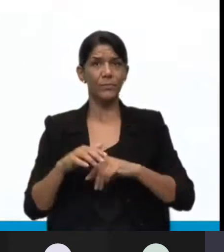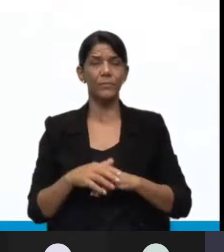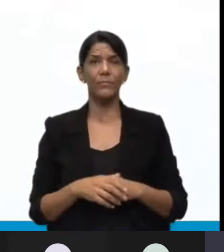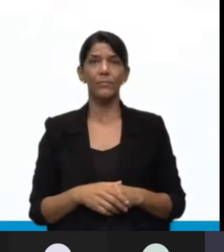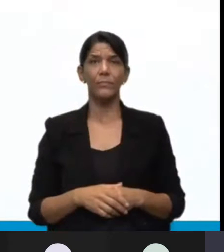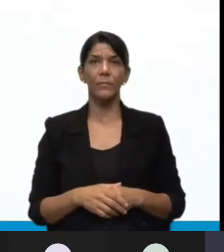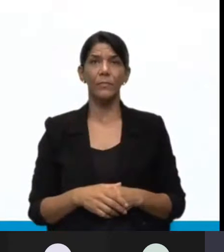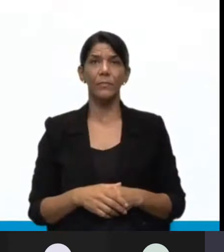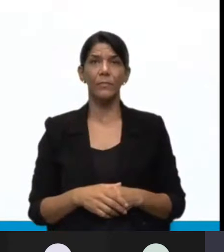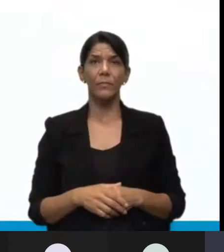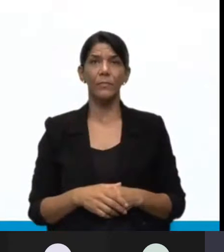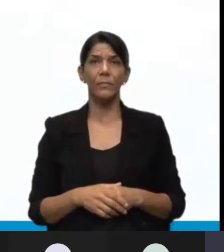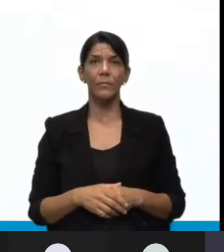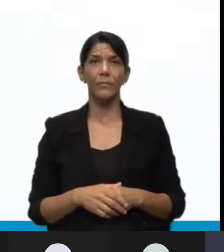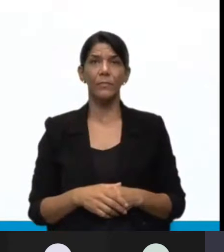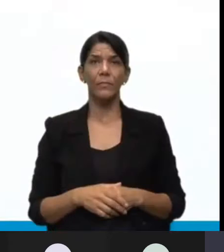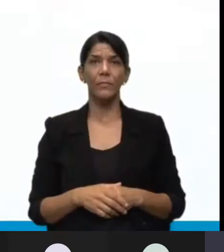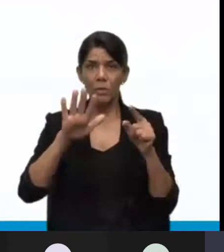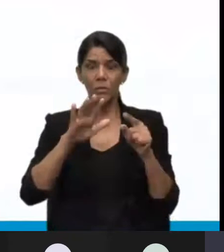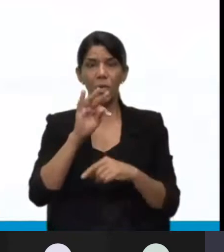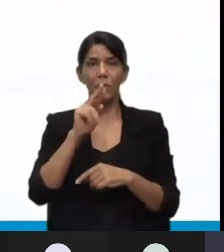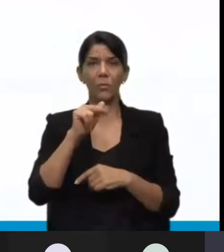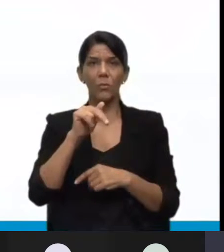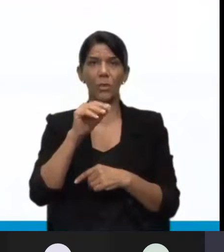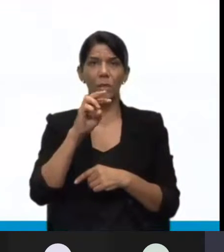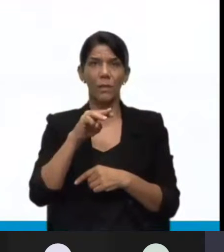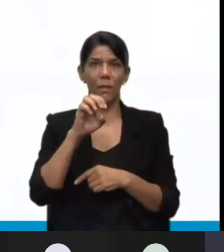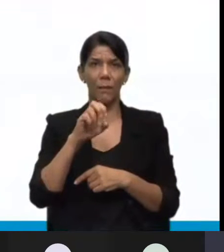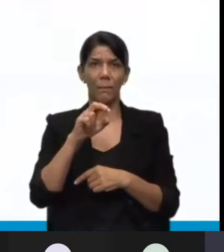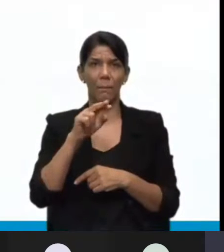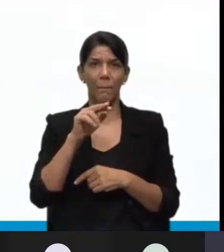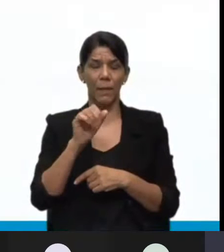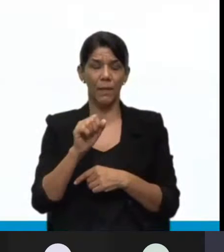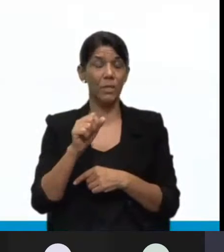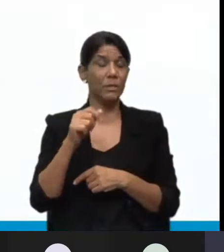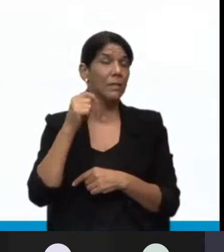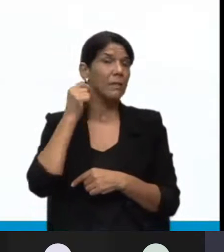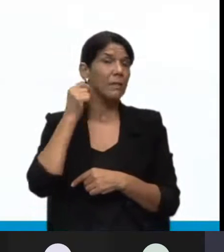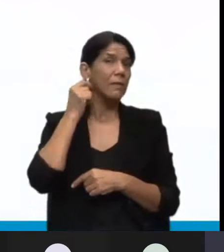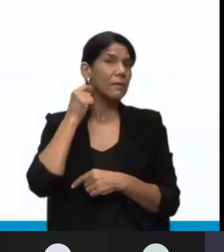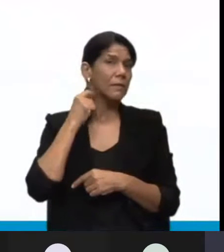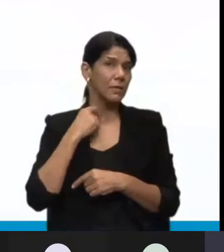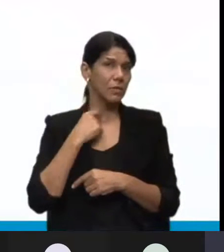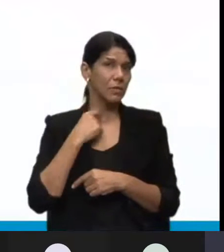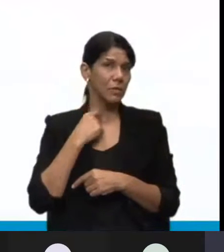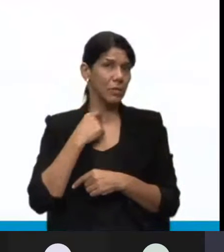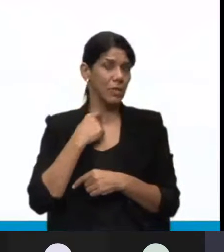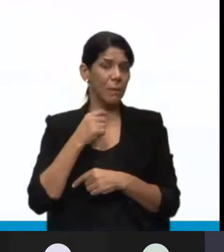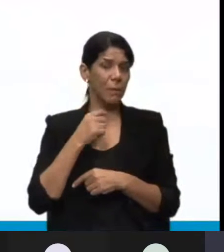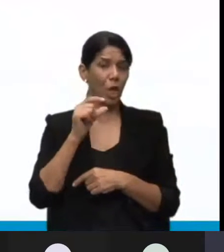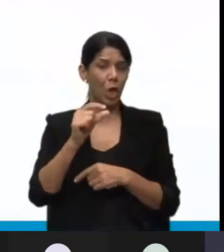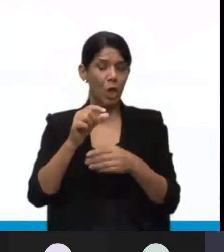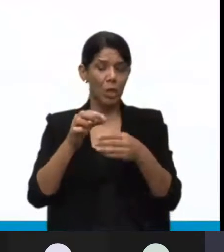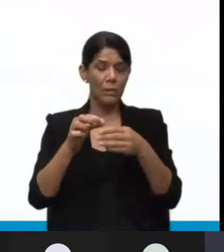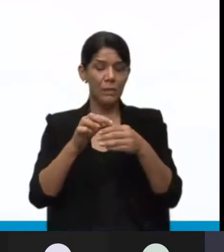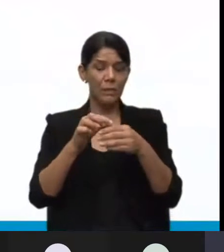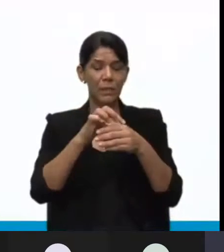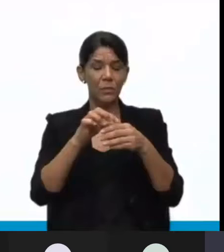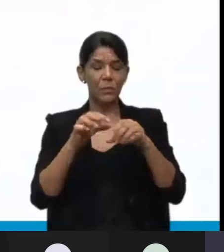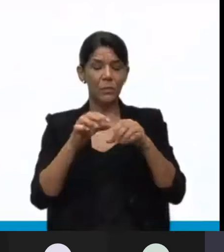que ela é bastante espessa, que é uma das características da artéria, ter a túnica média bem espessa.